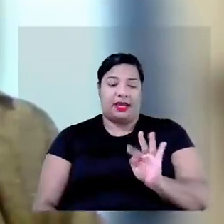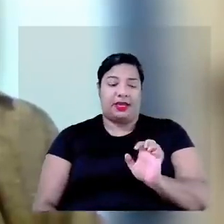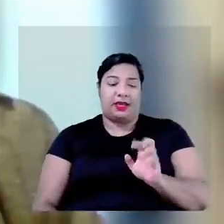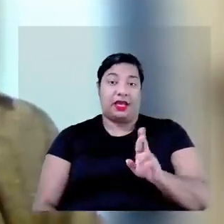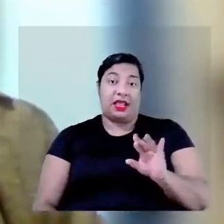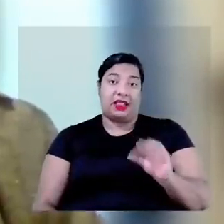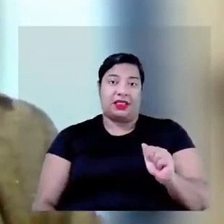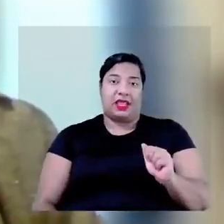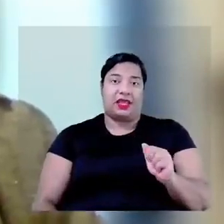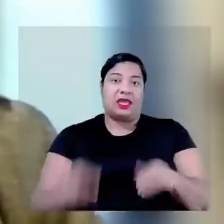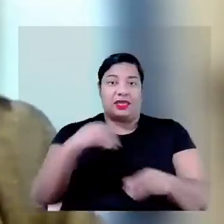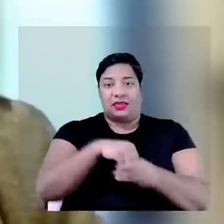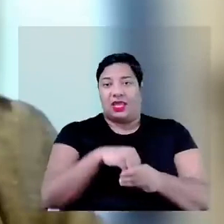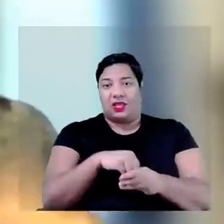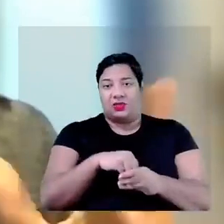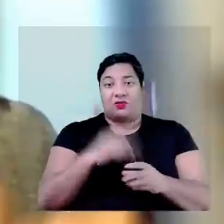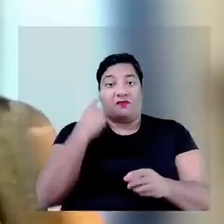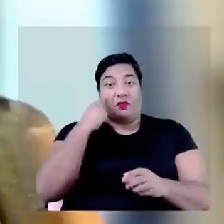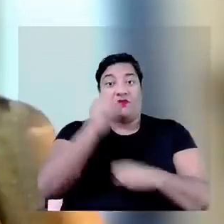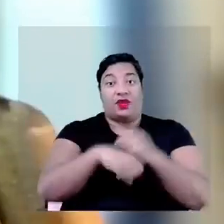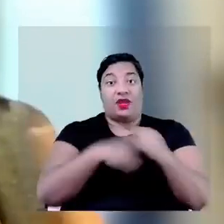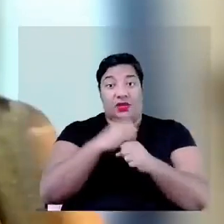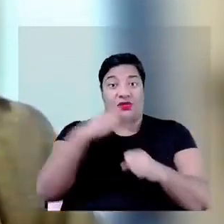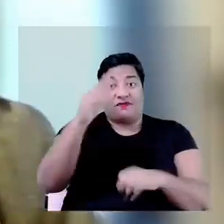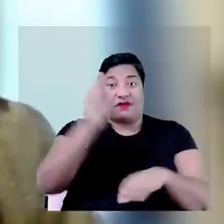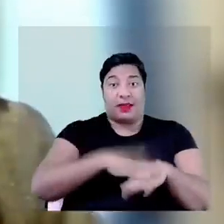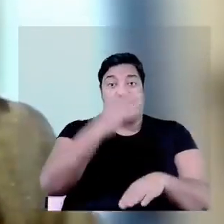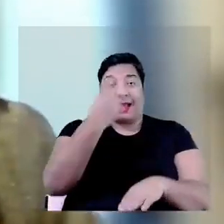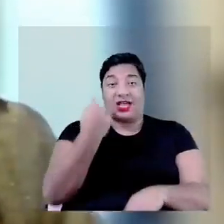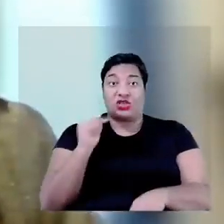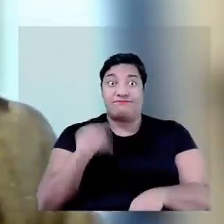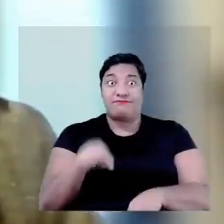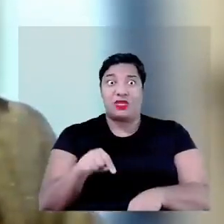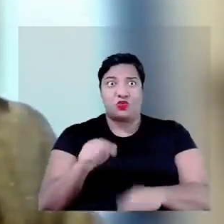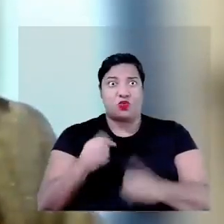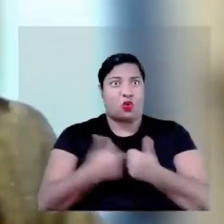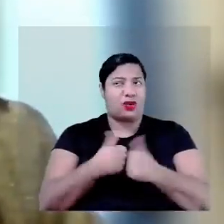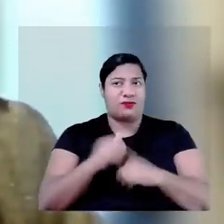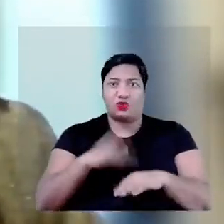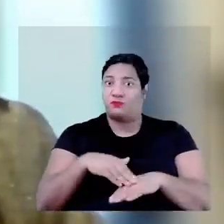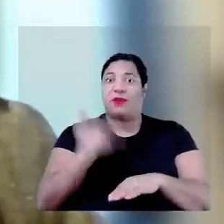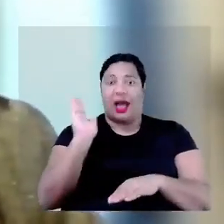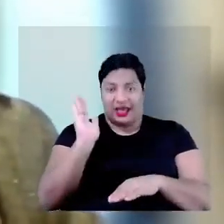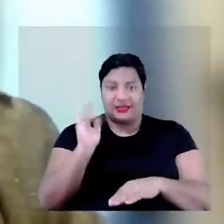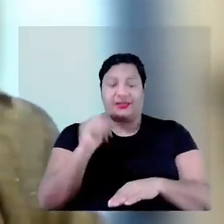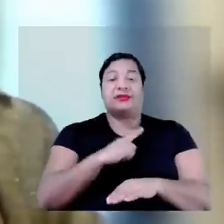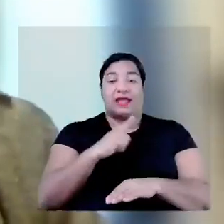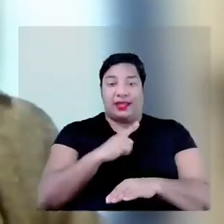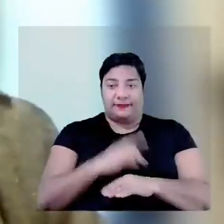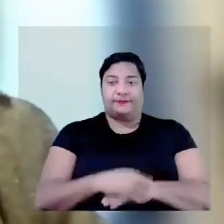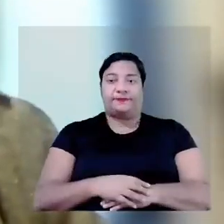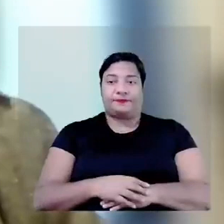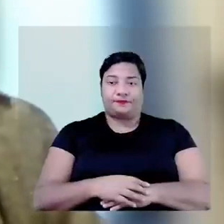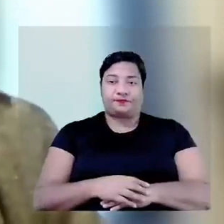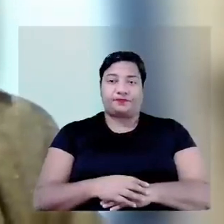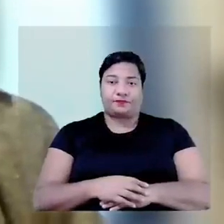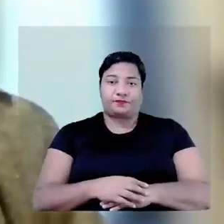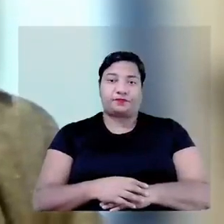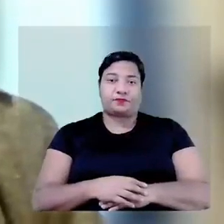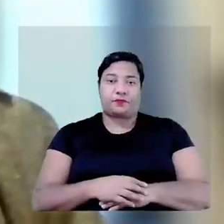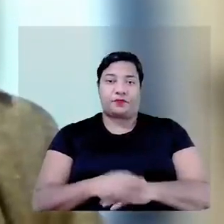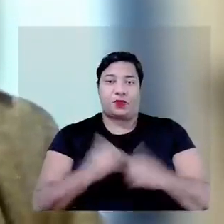Para até o ano que vem serão mais de 1.000 ônibus, eu não lembro o número exato, mas serão mais de 1.000 ônibus